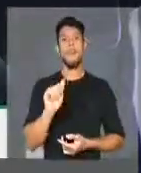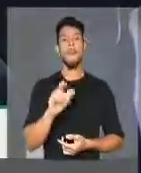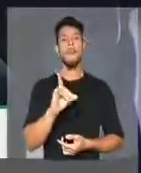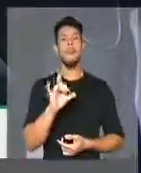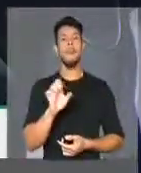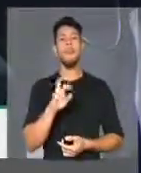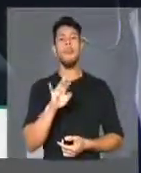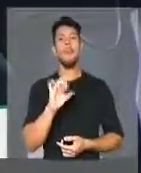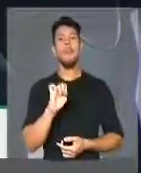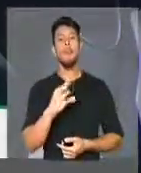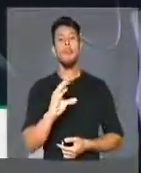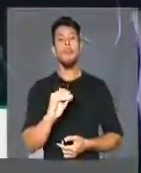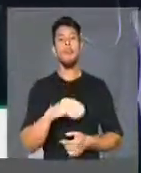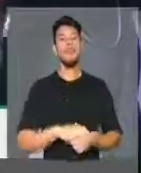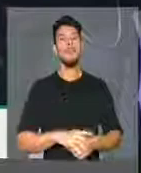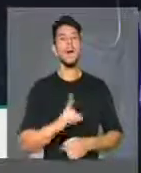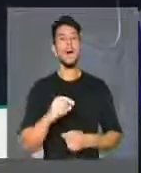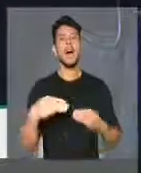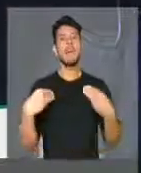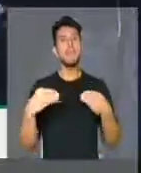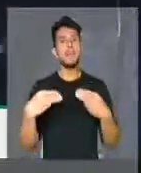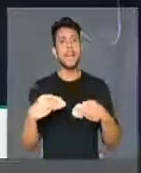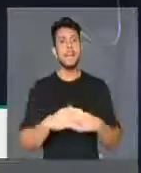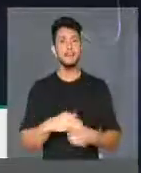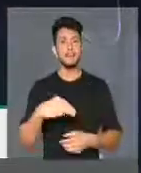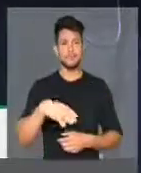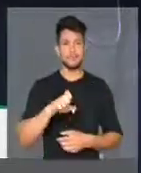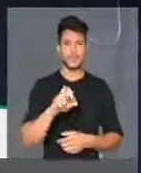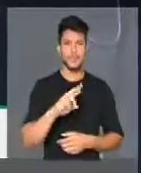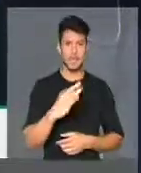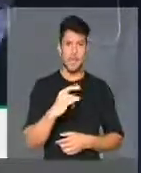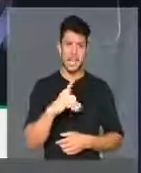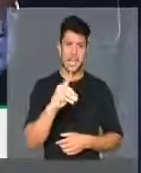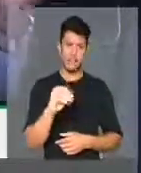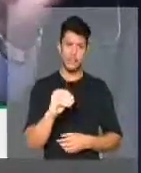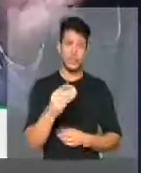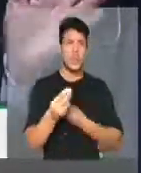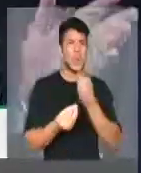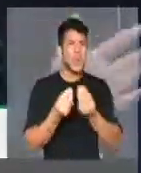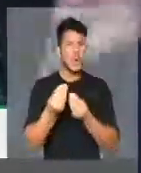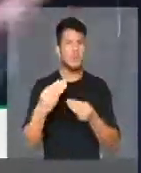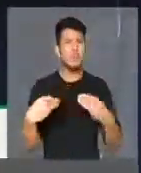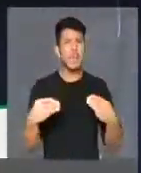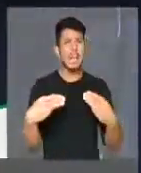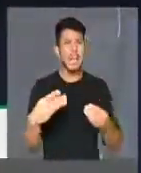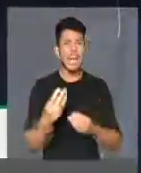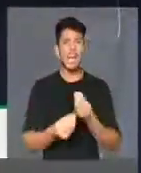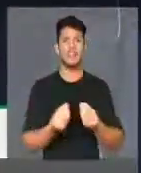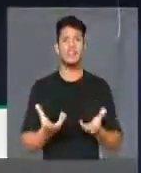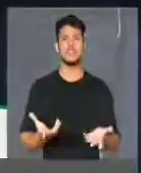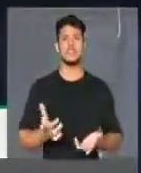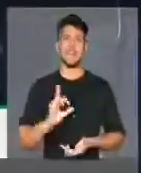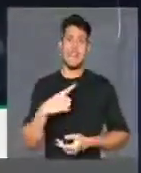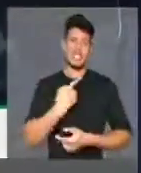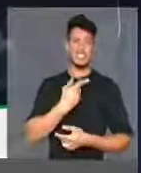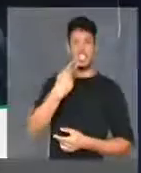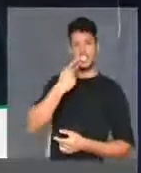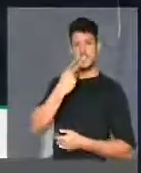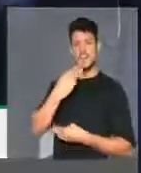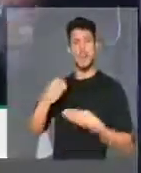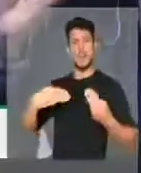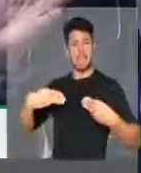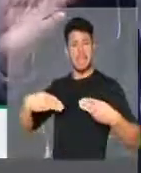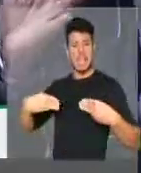mercado. Que mercado é esse? Às vezes até gente de esquerda fala, o mercado,